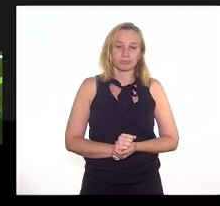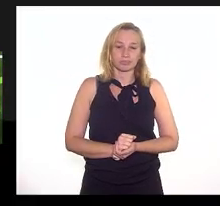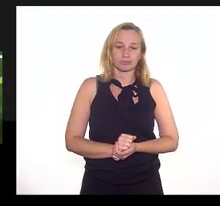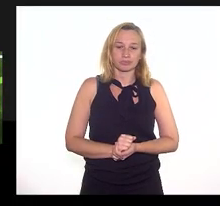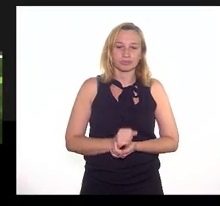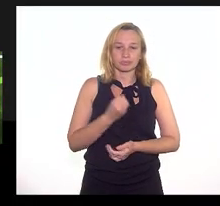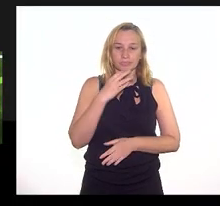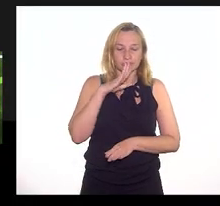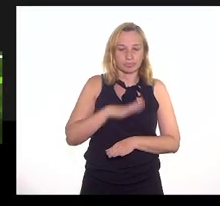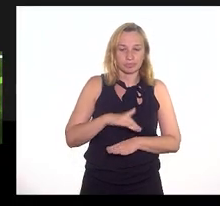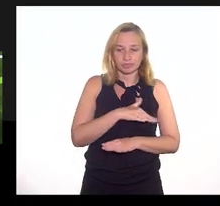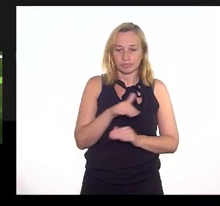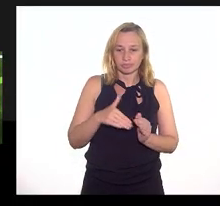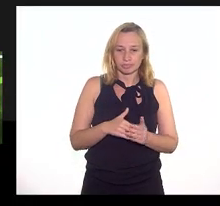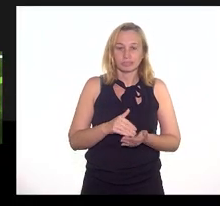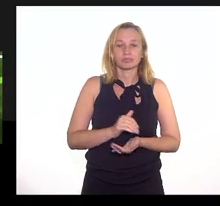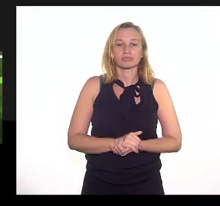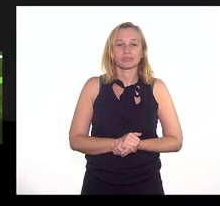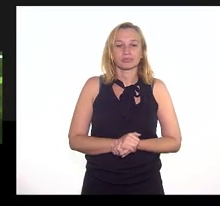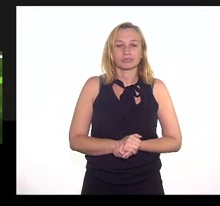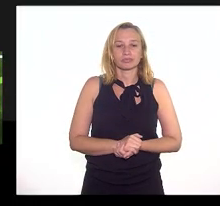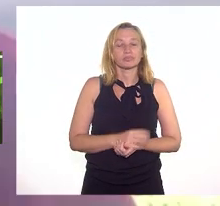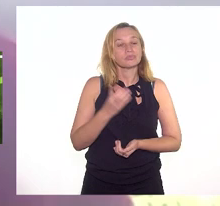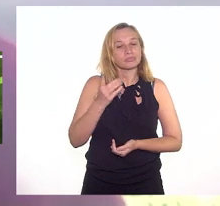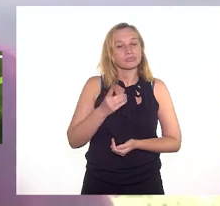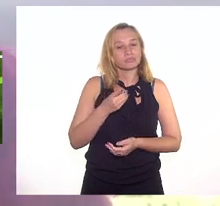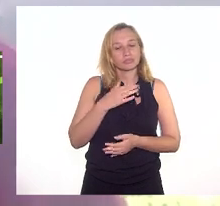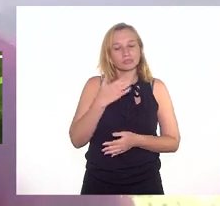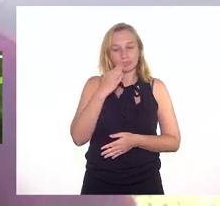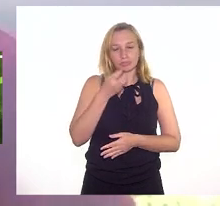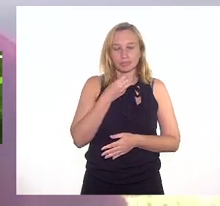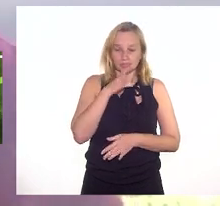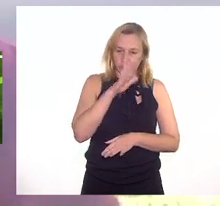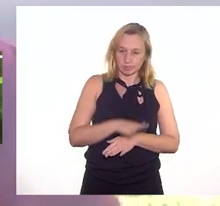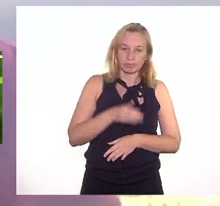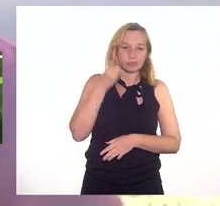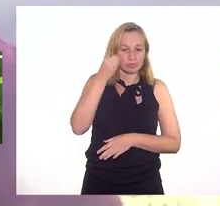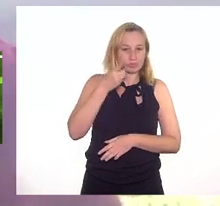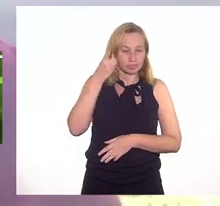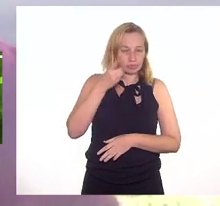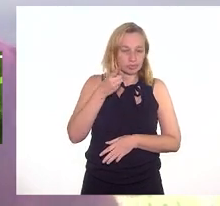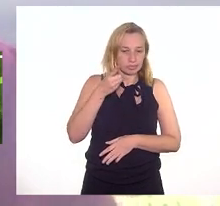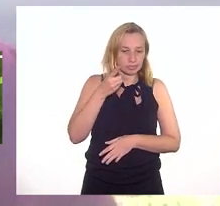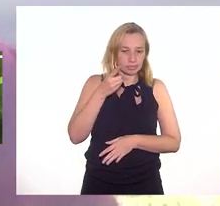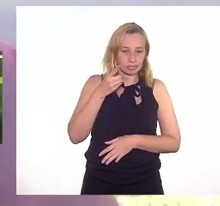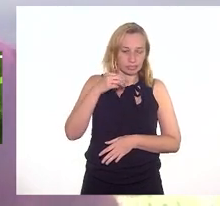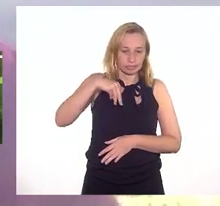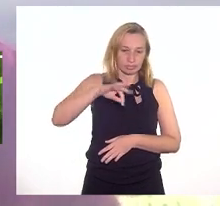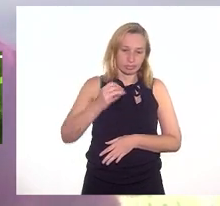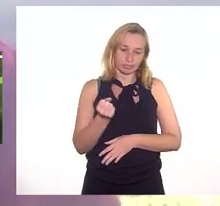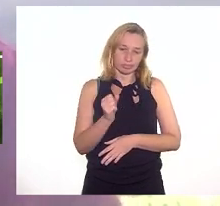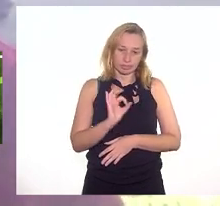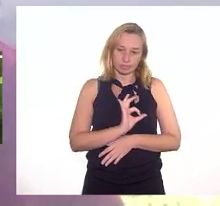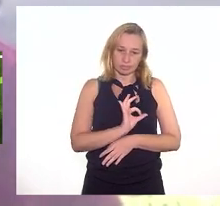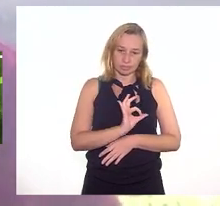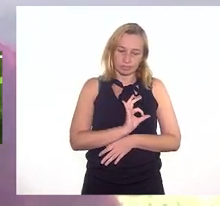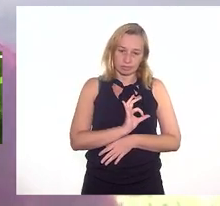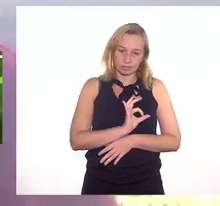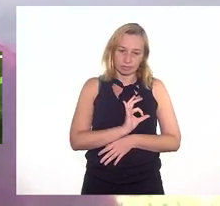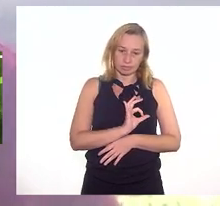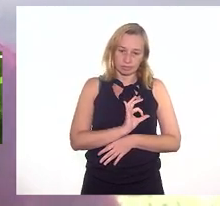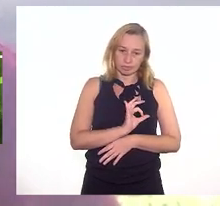Boa tarde a todos e todas. Boa tarde, deputada Marta Rocha. Cumprimento. Oi, perdão, interrompi alguém?